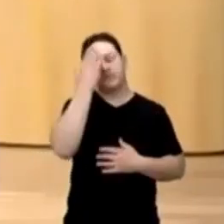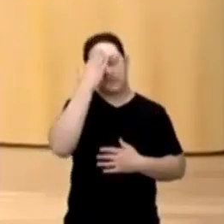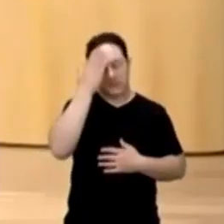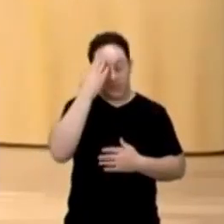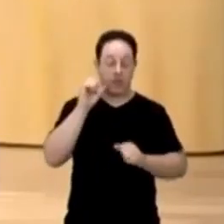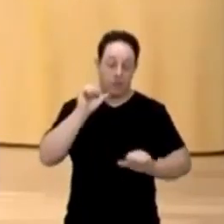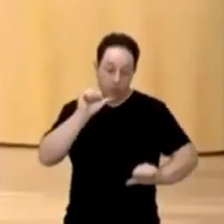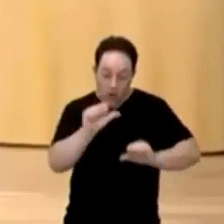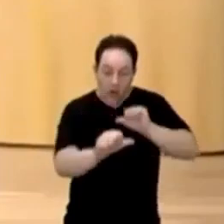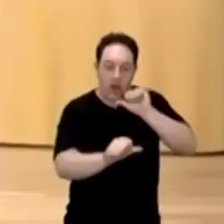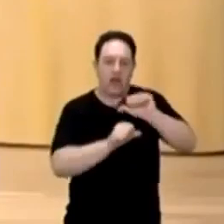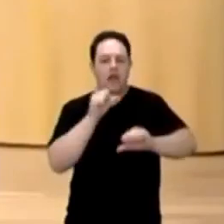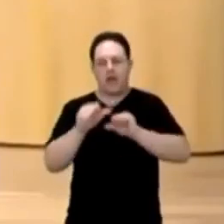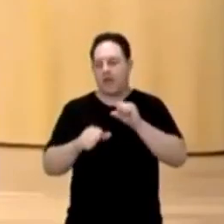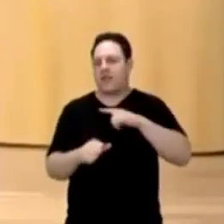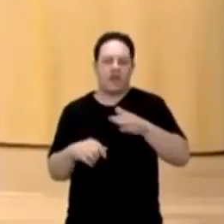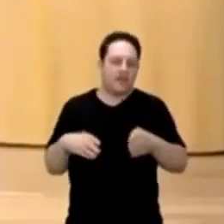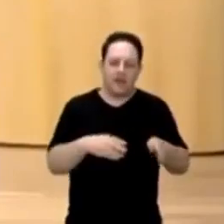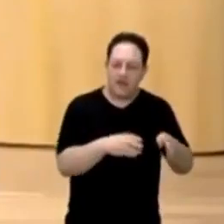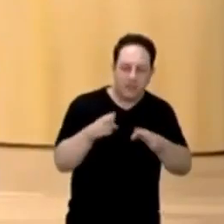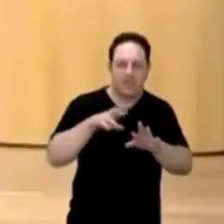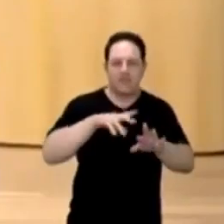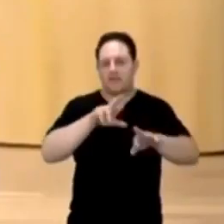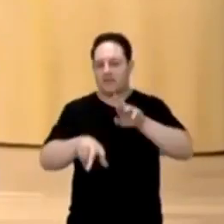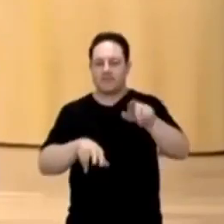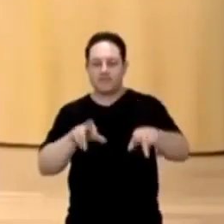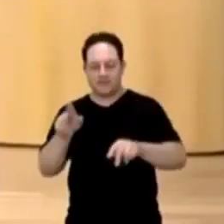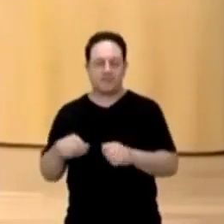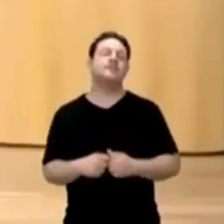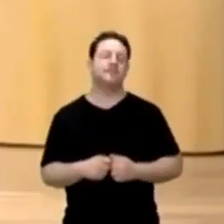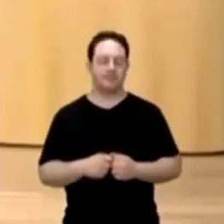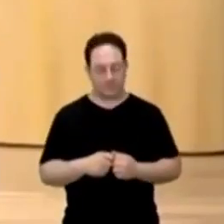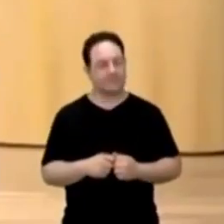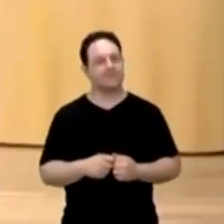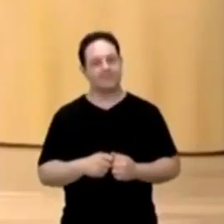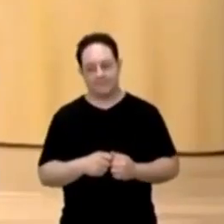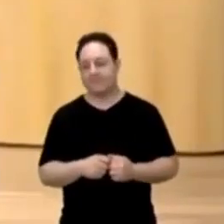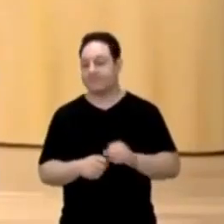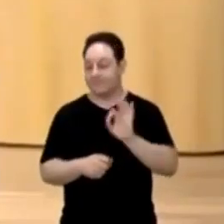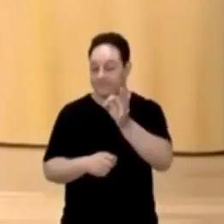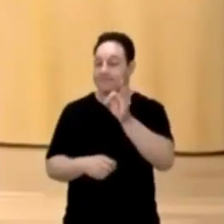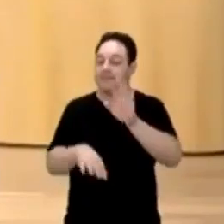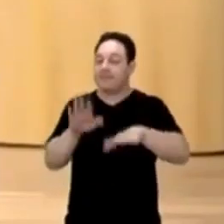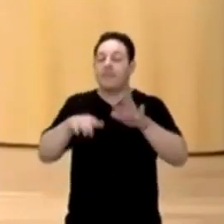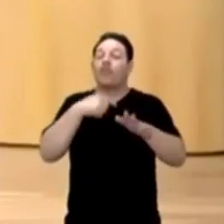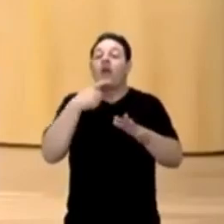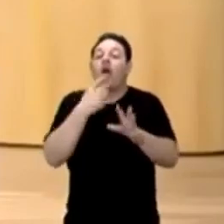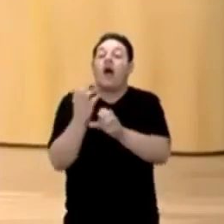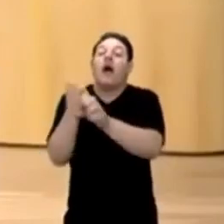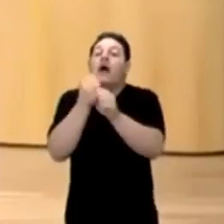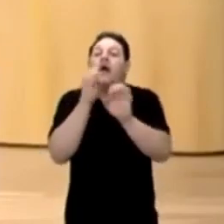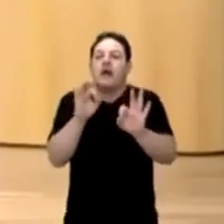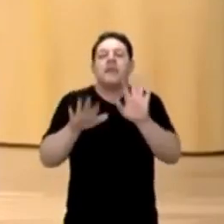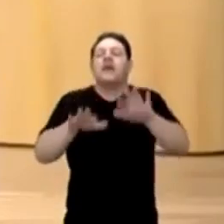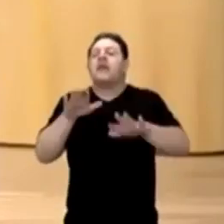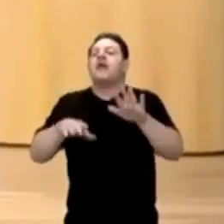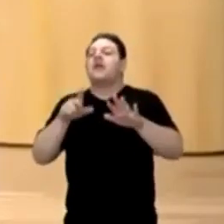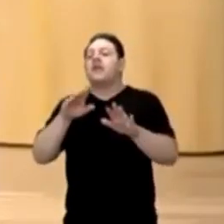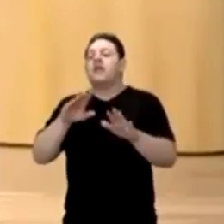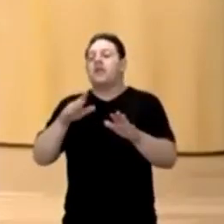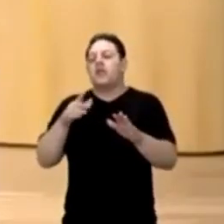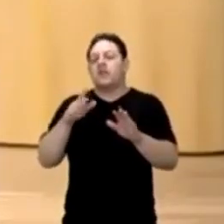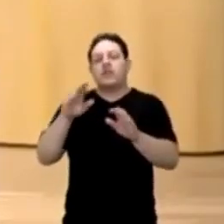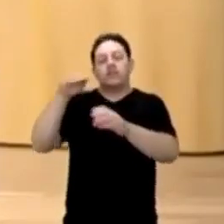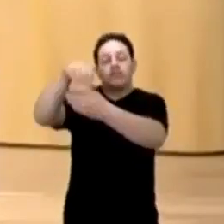um outro caminho também, não é só. Sim, nem sempre dá para quantificar as transformações, né? Às vezes elas são muito mais subjetivas,